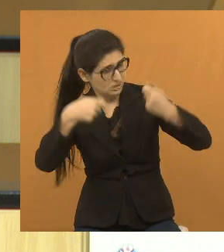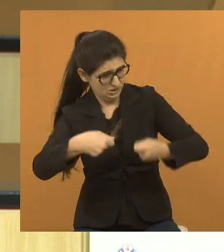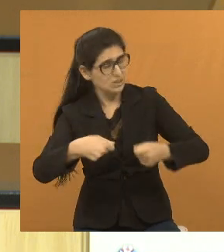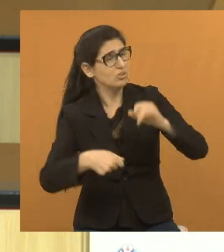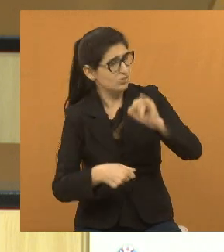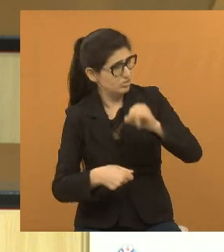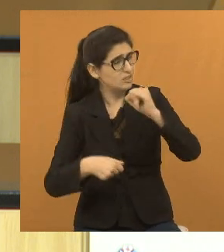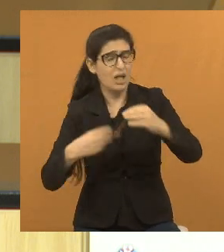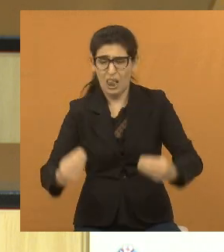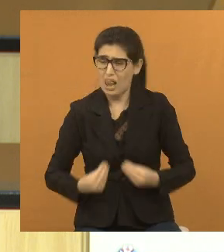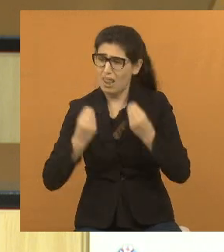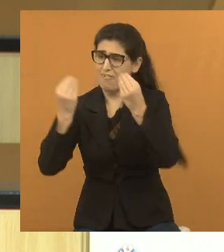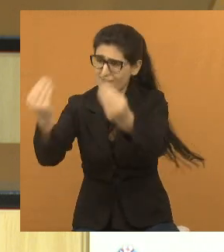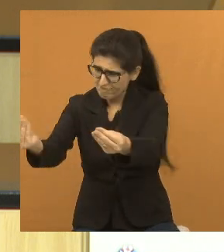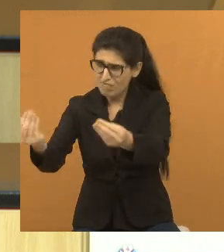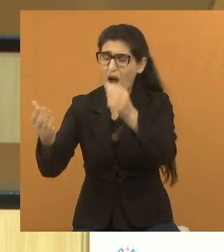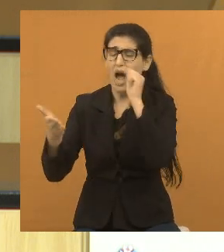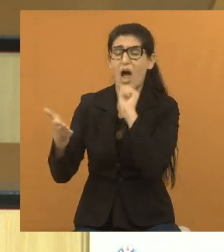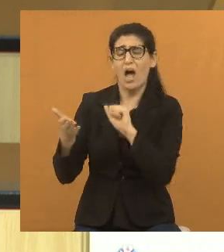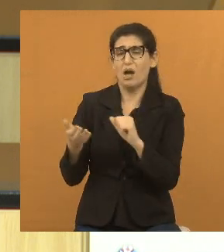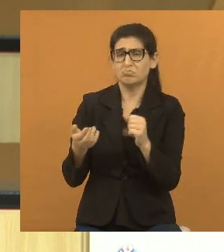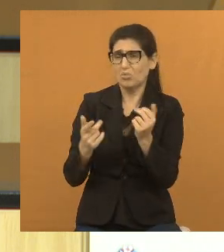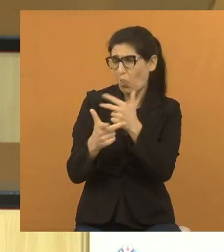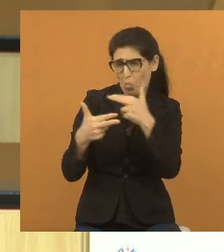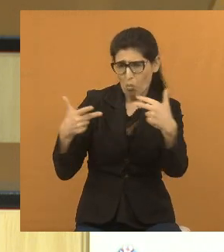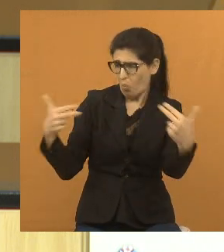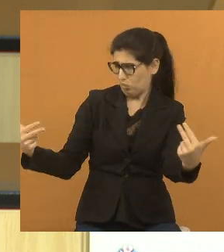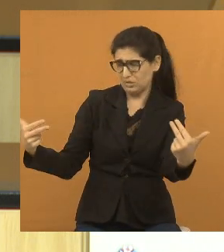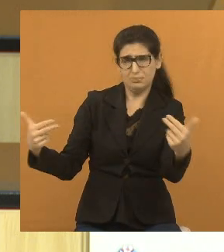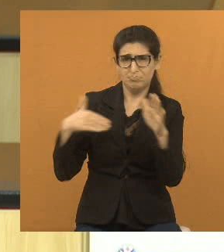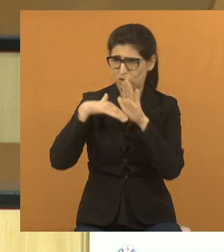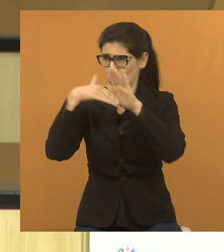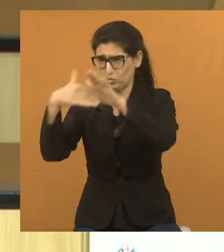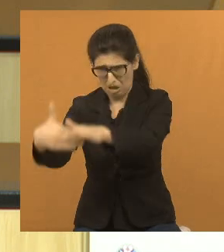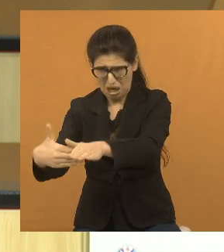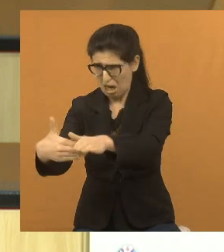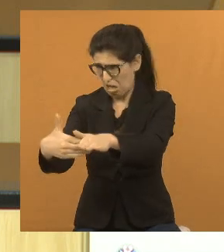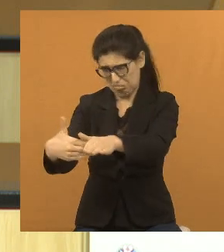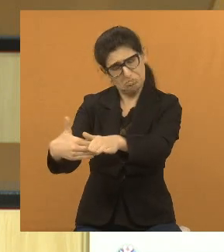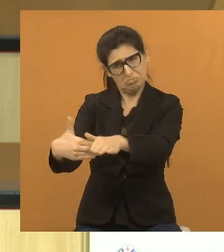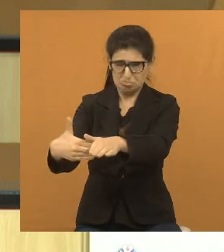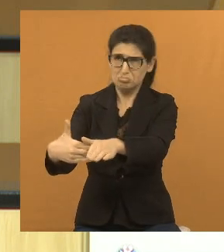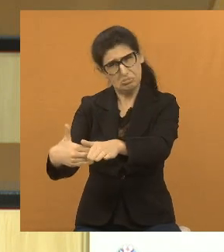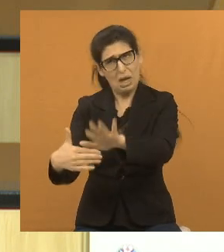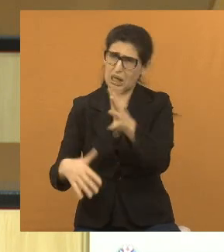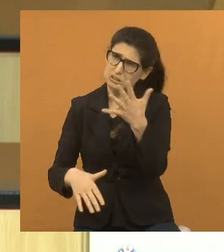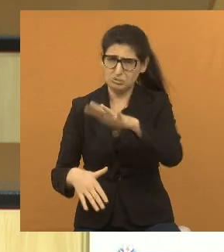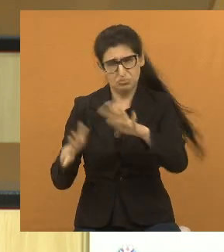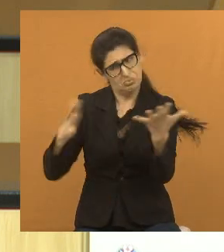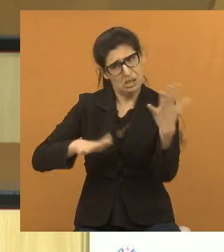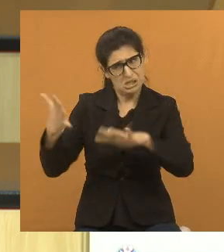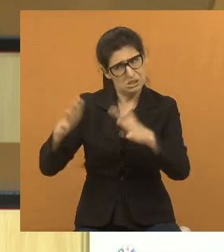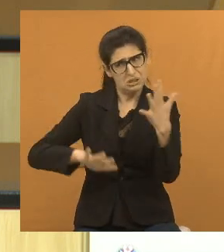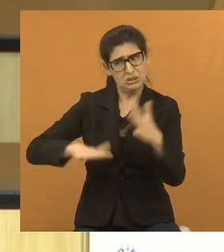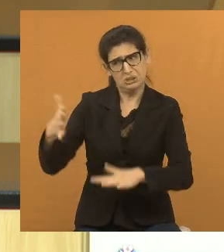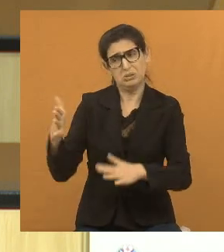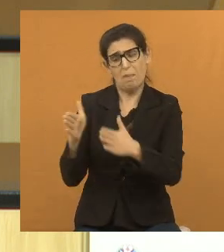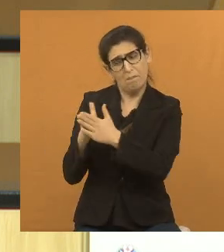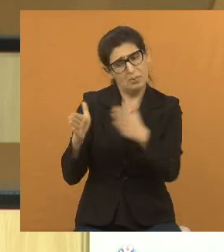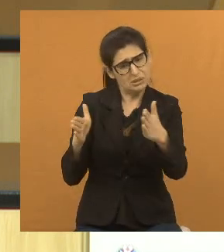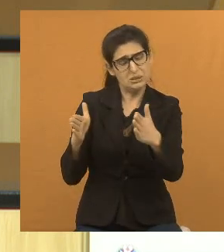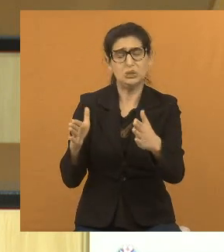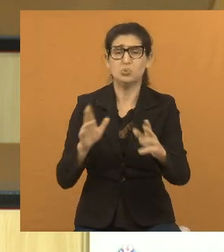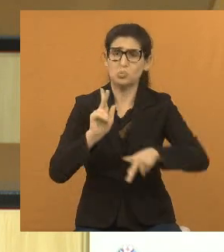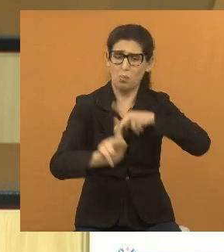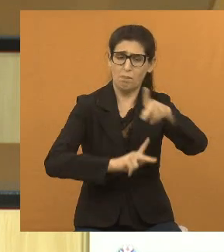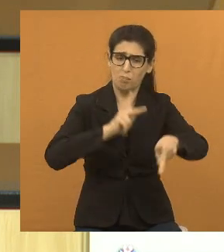levando algumas atividades, né, que seria nesses períodos onde a população se